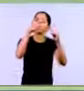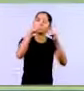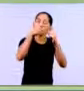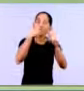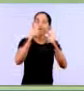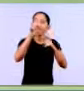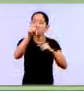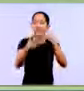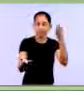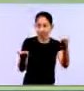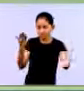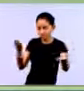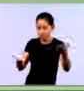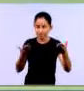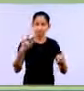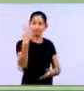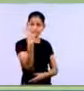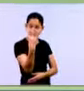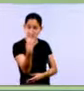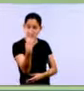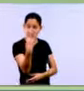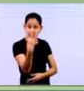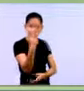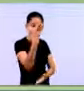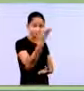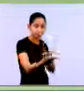equilibrar, e por isso é que nós temos uma balança,